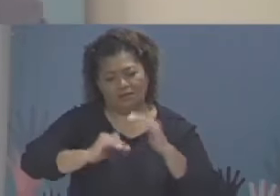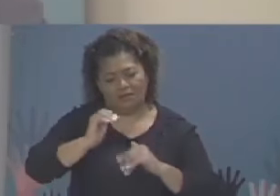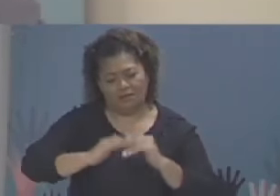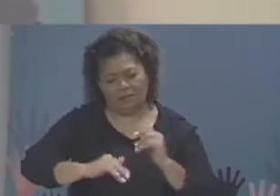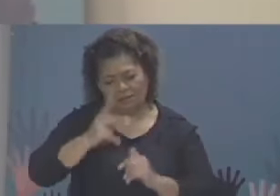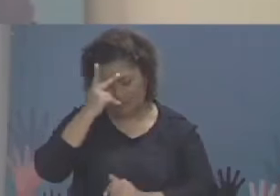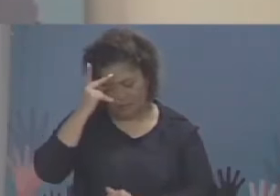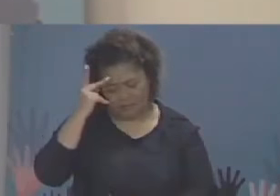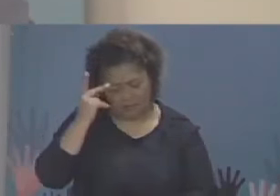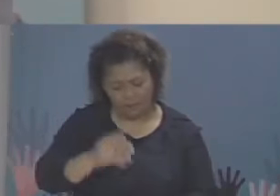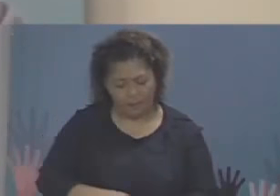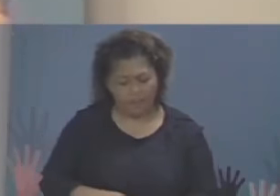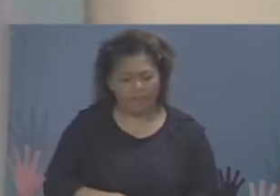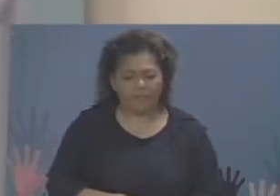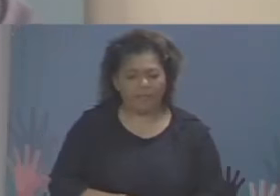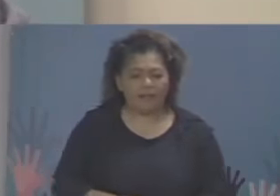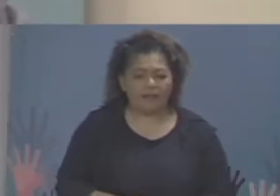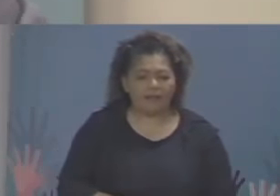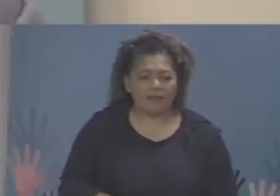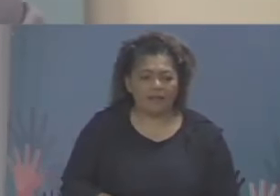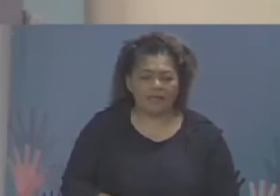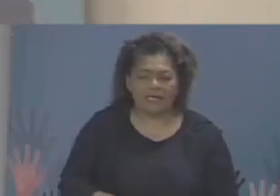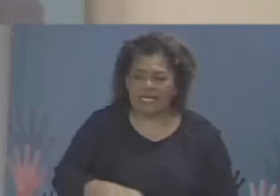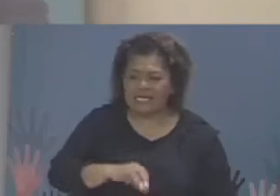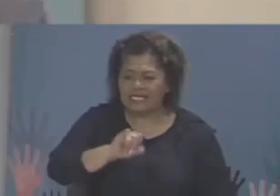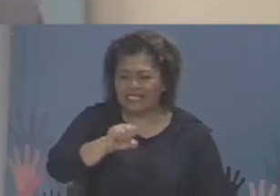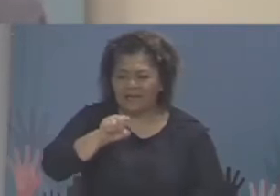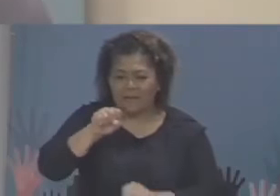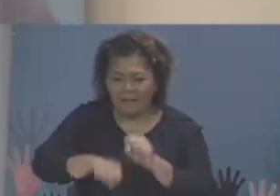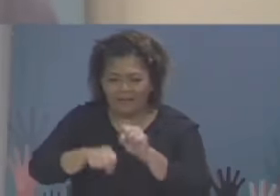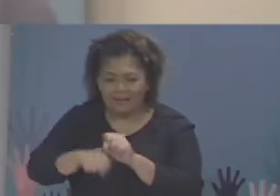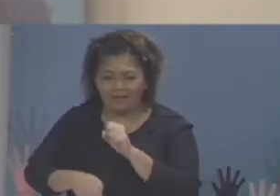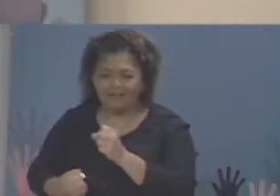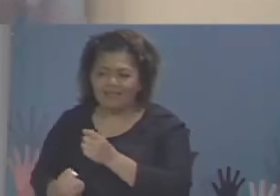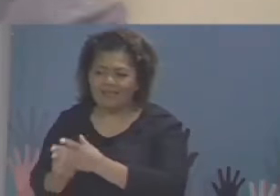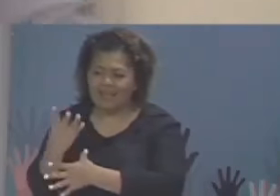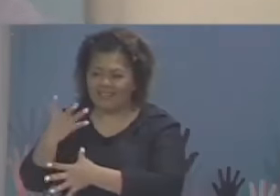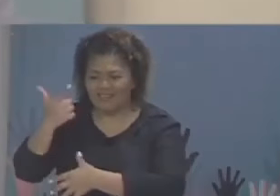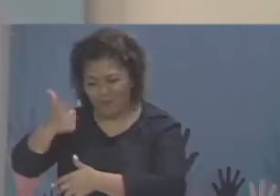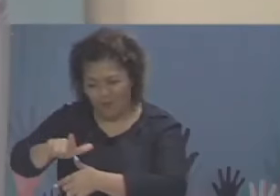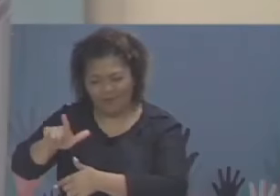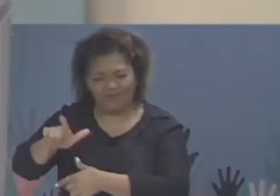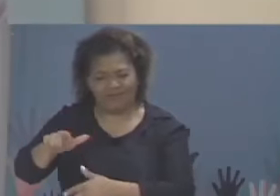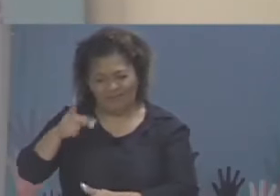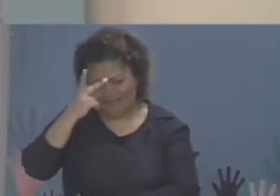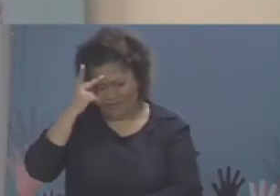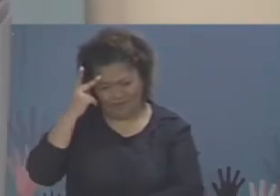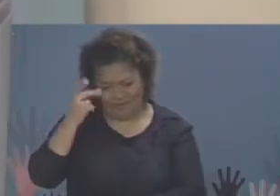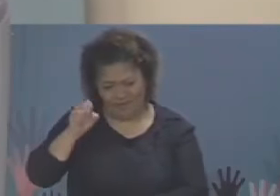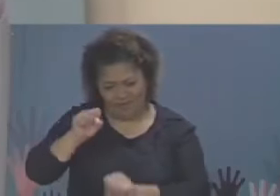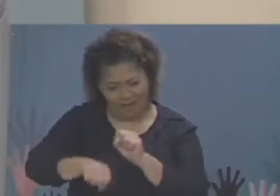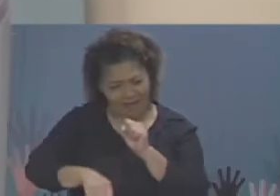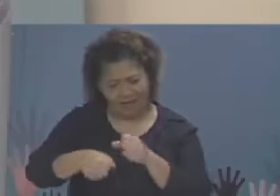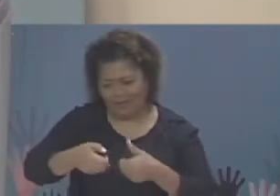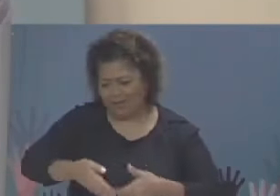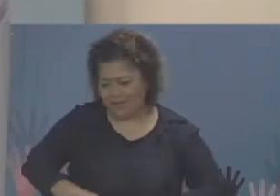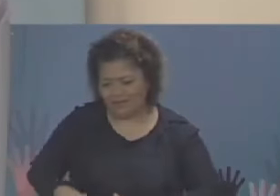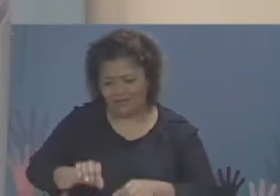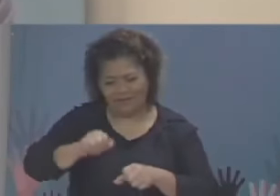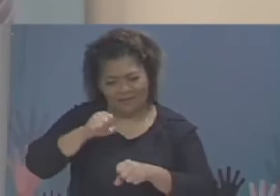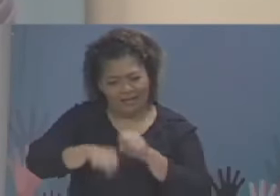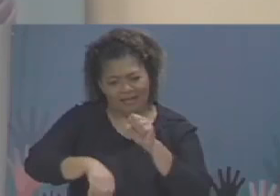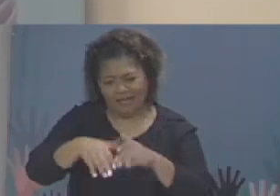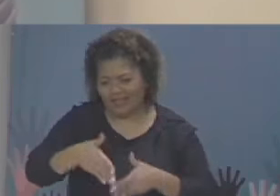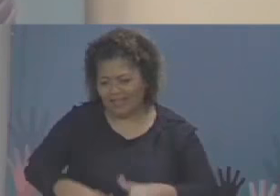espécie de moinho de vento de pessoas. Se mata uma, vem outra, mata uma, vem outra, mata uma, vem outra. A gente trabalha com pessoas, mas nós